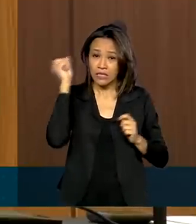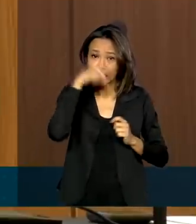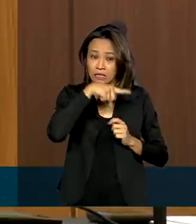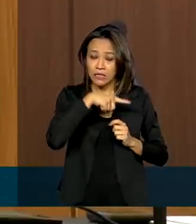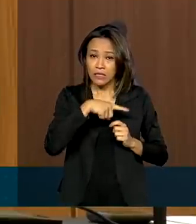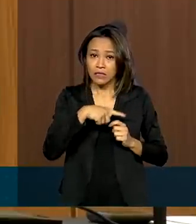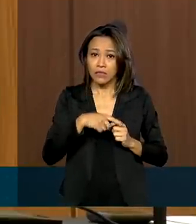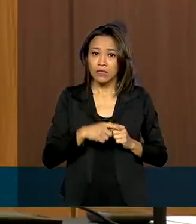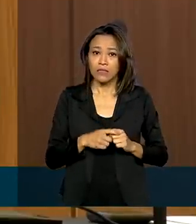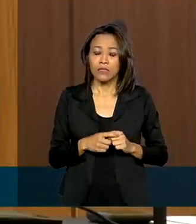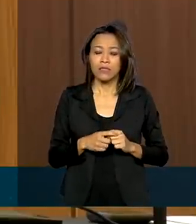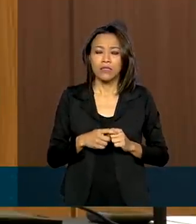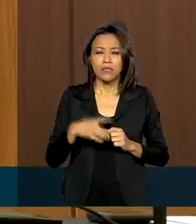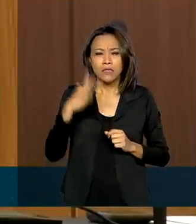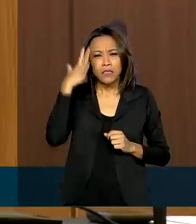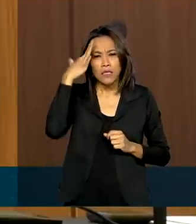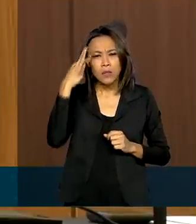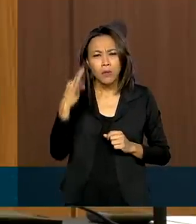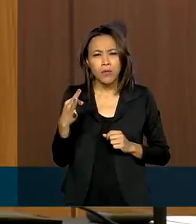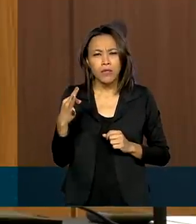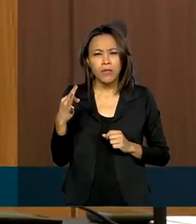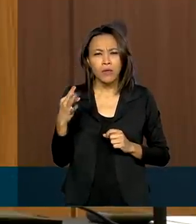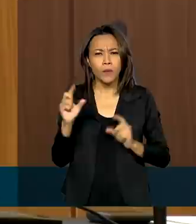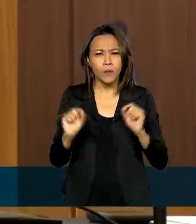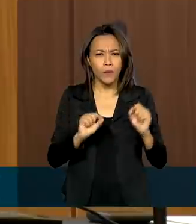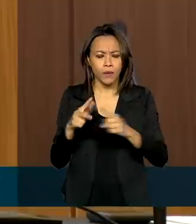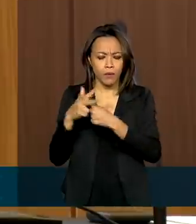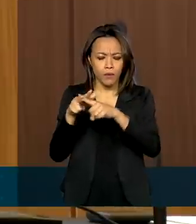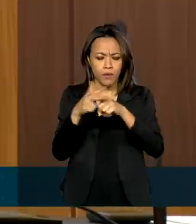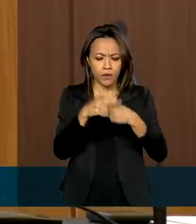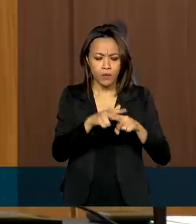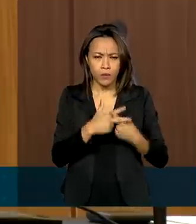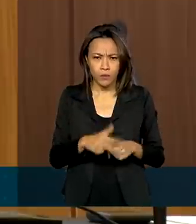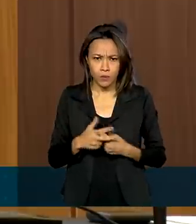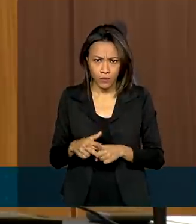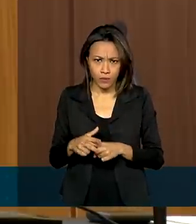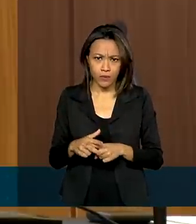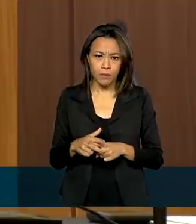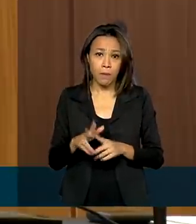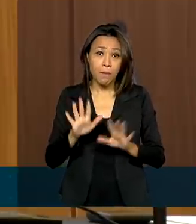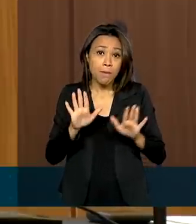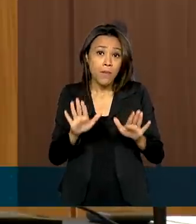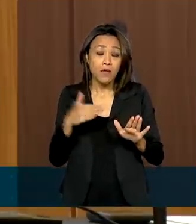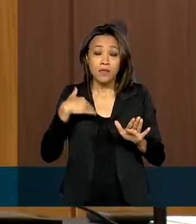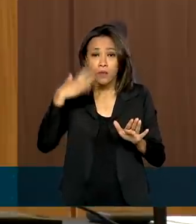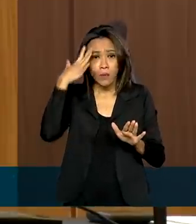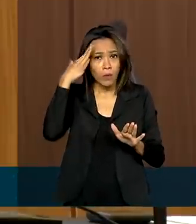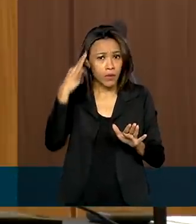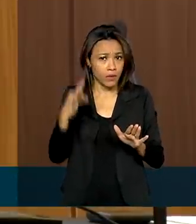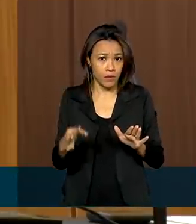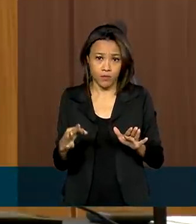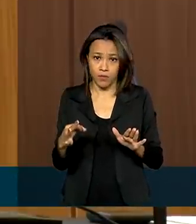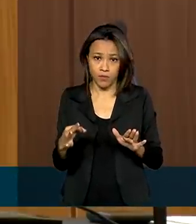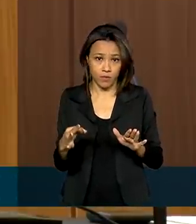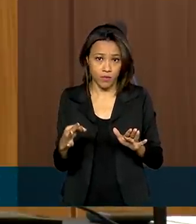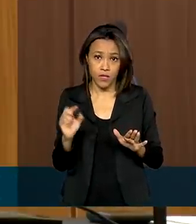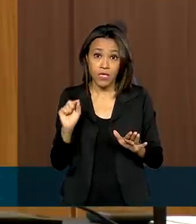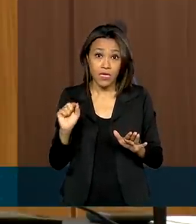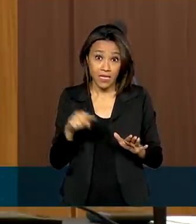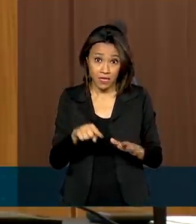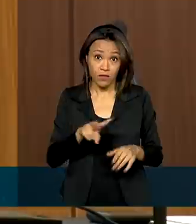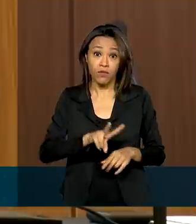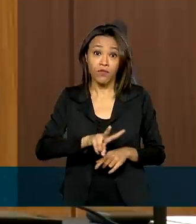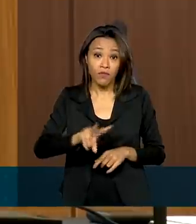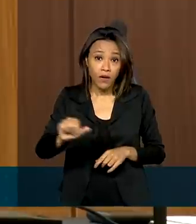entendemos a razão desses reajustes recentes na expectativa de inflação, mas não entendemos que isso vai